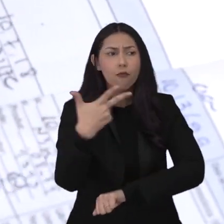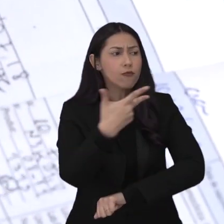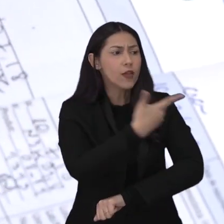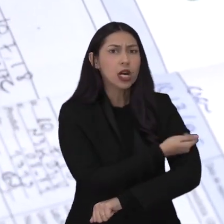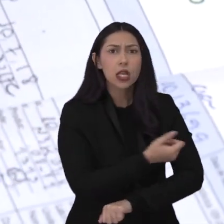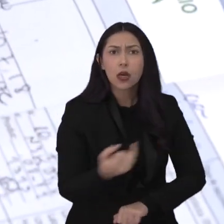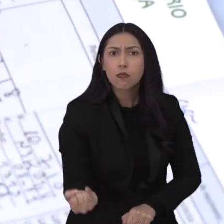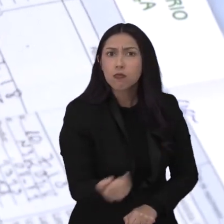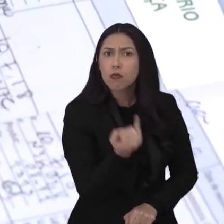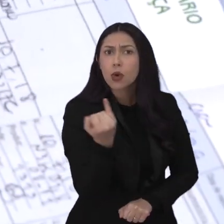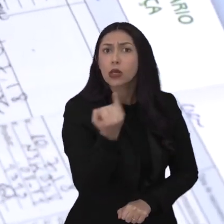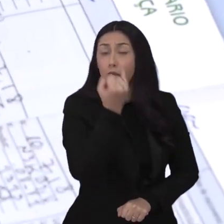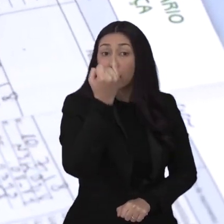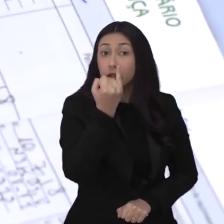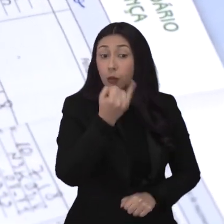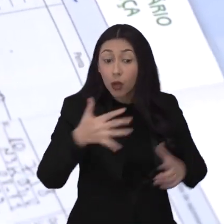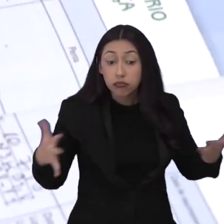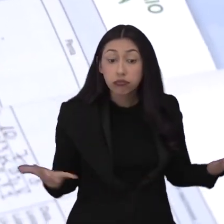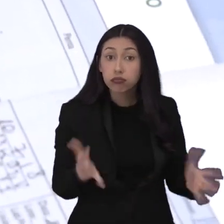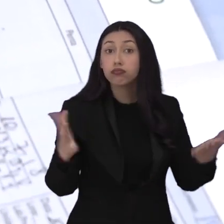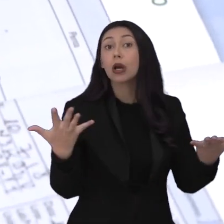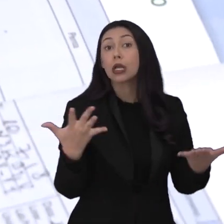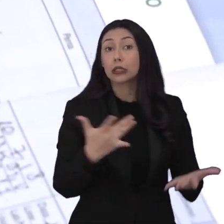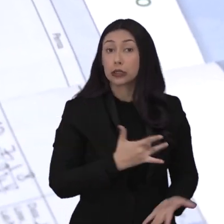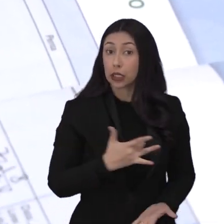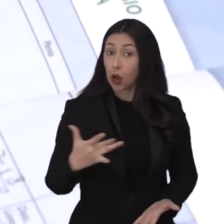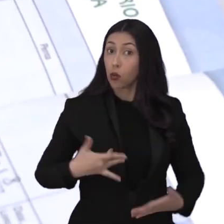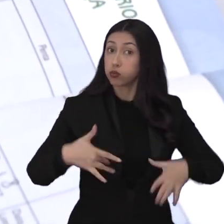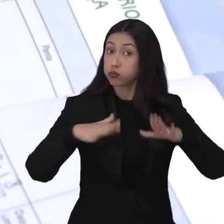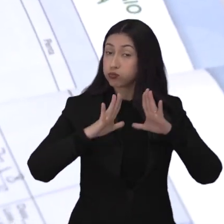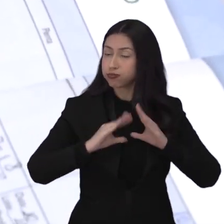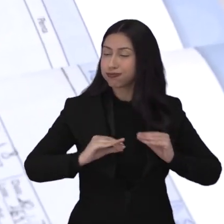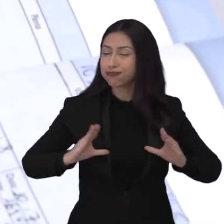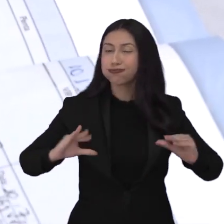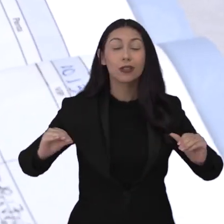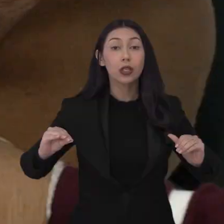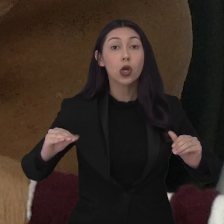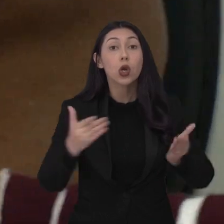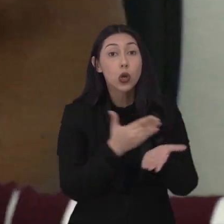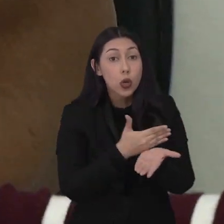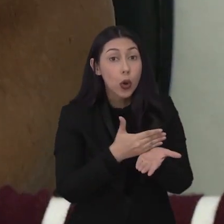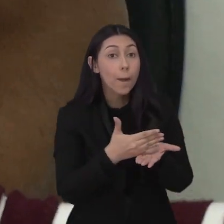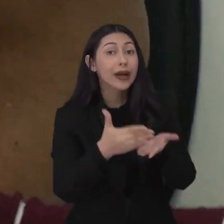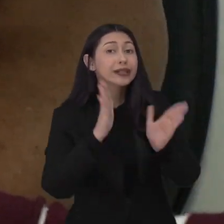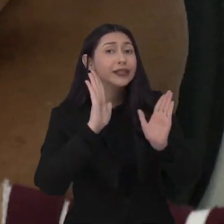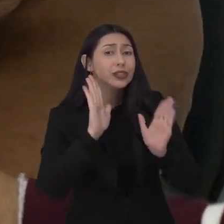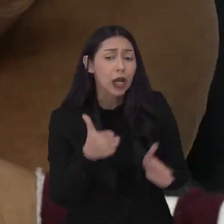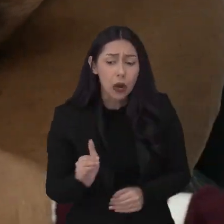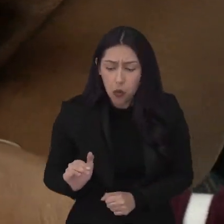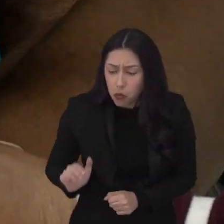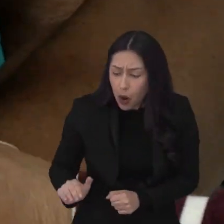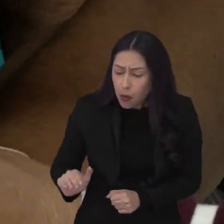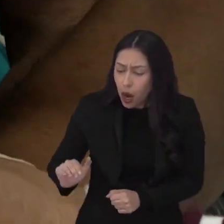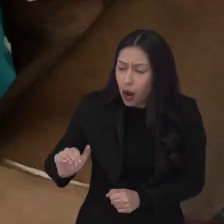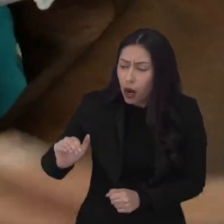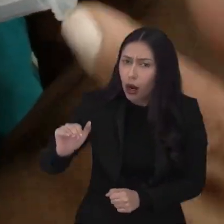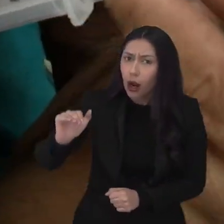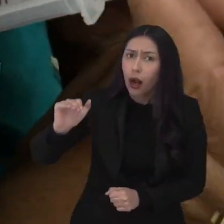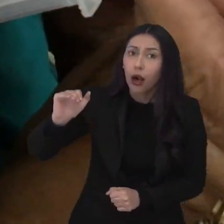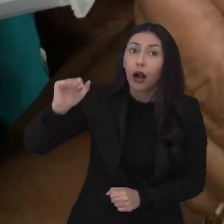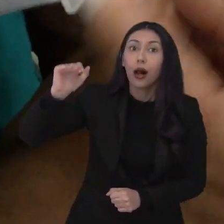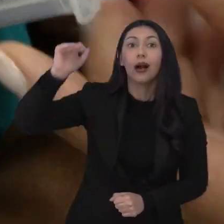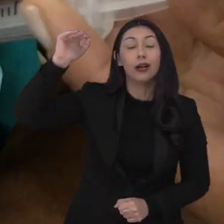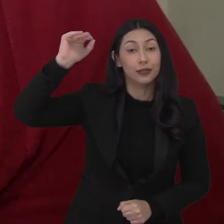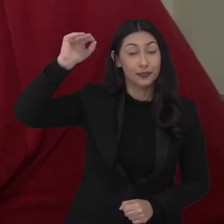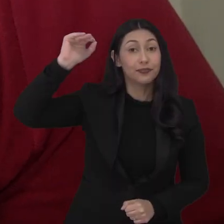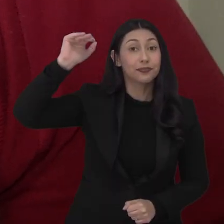ampliar a cobertura vacinal é importante para promover a saúde e bem-estar proteção que começa desde os primeiros